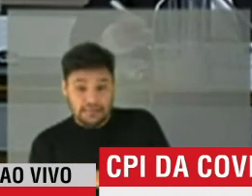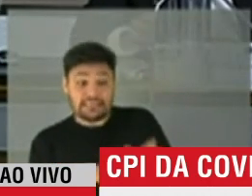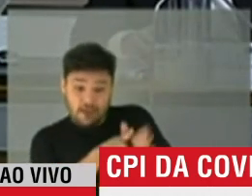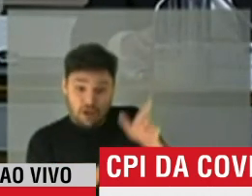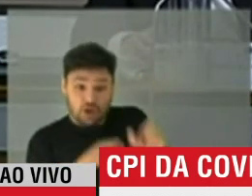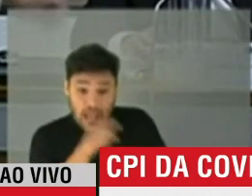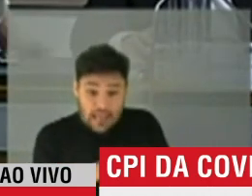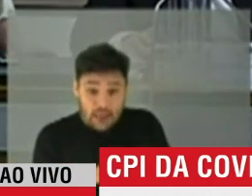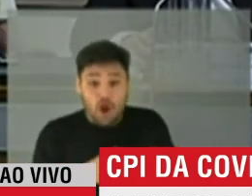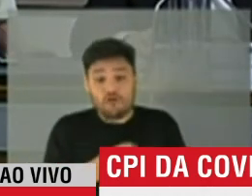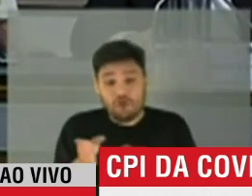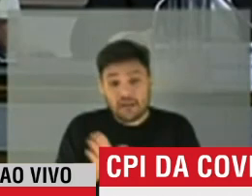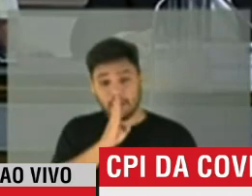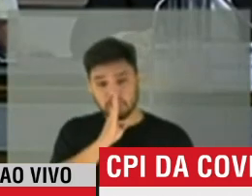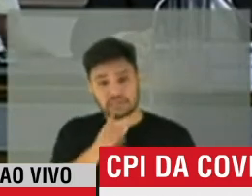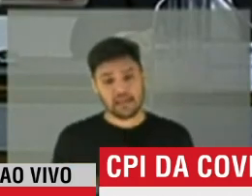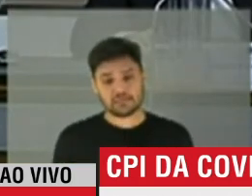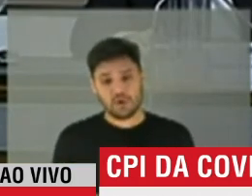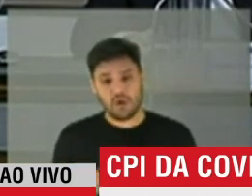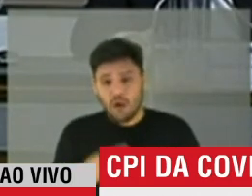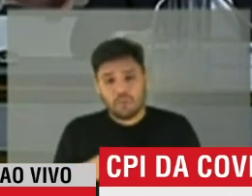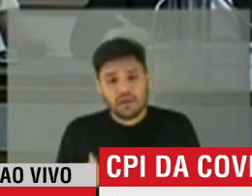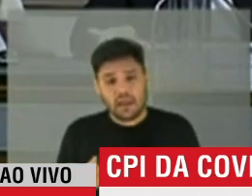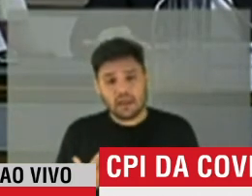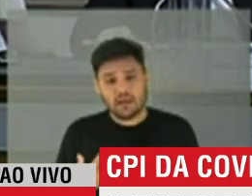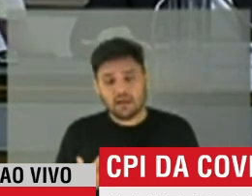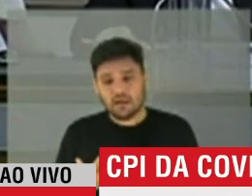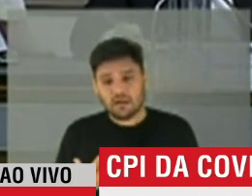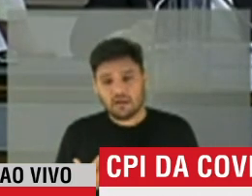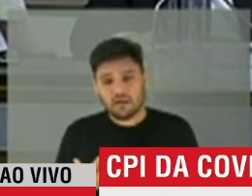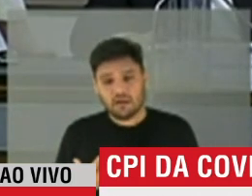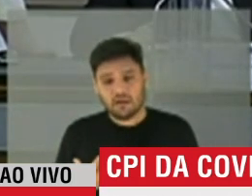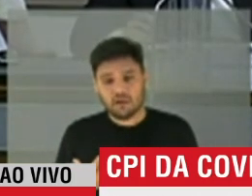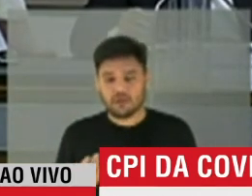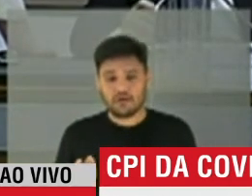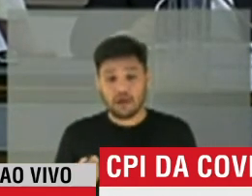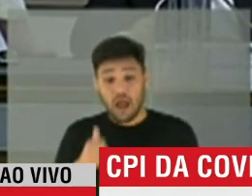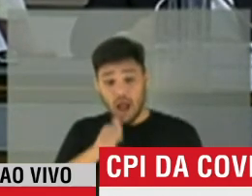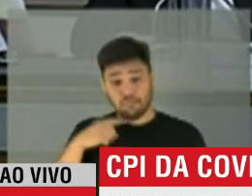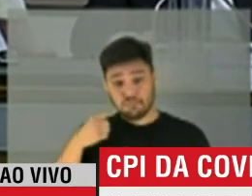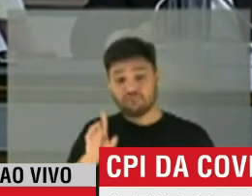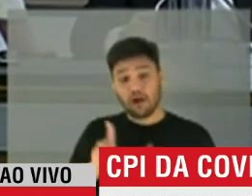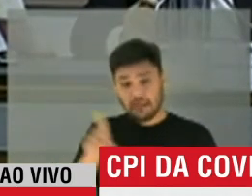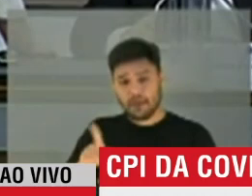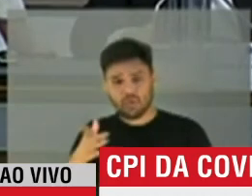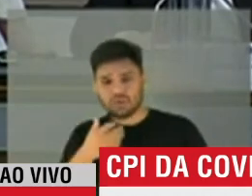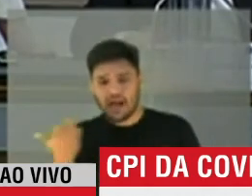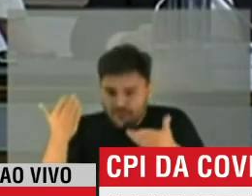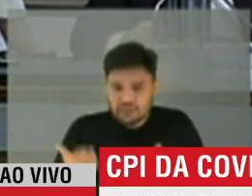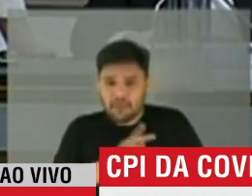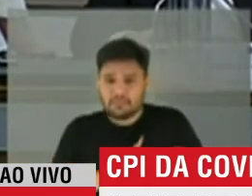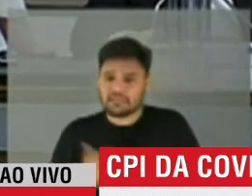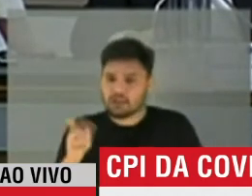condição de investigado, eu vou orientar que ele permaneça em silêncio, porque ele não pode... Não, a advogada está fazendo uma questão de ordem absolutamente